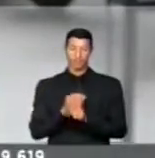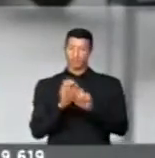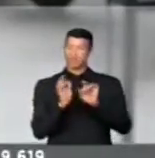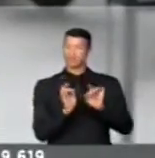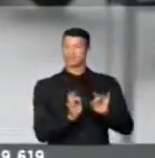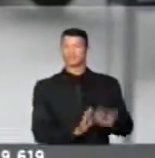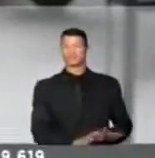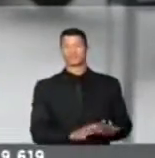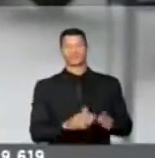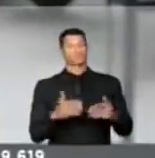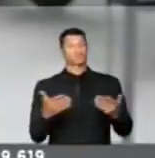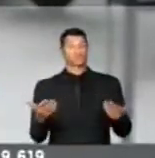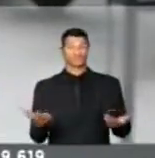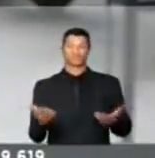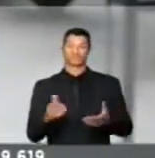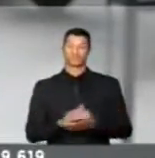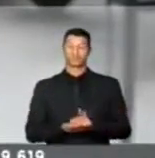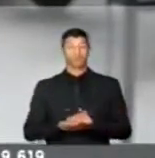deixou.